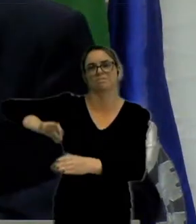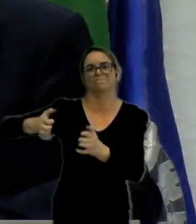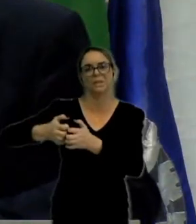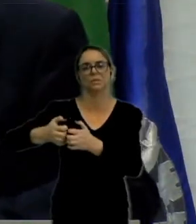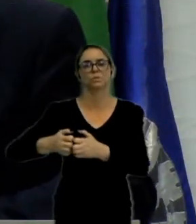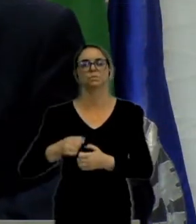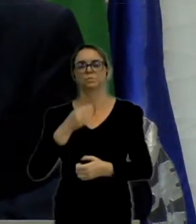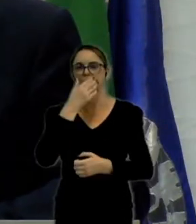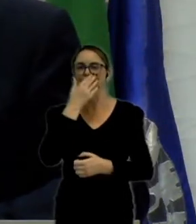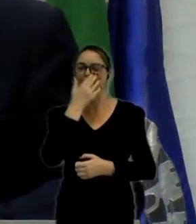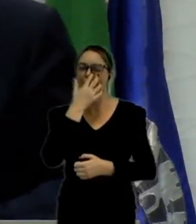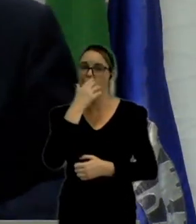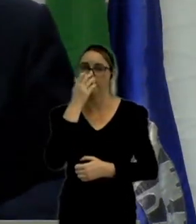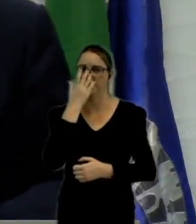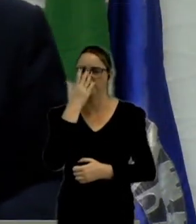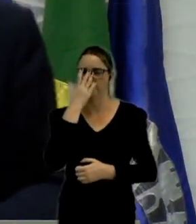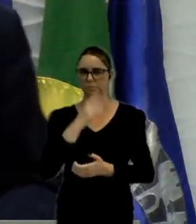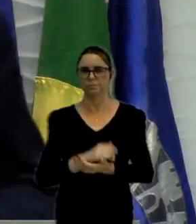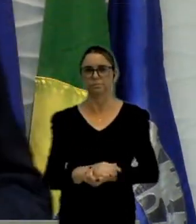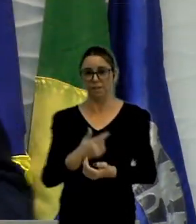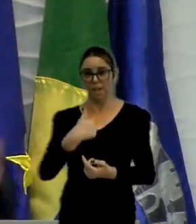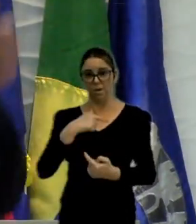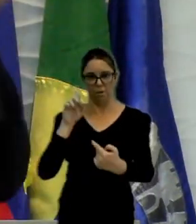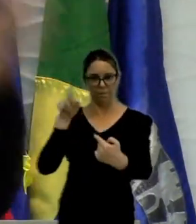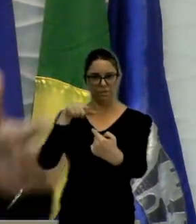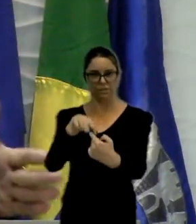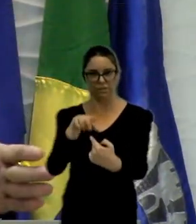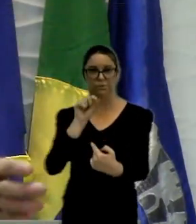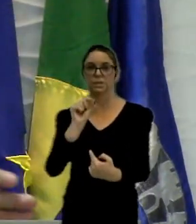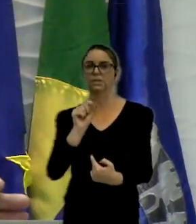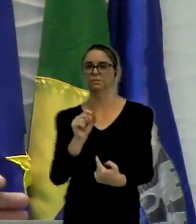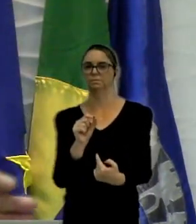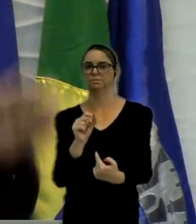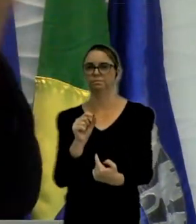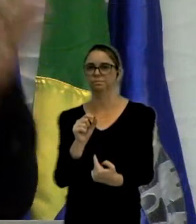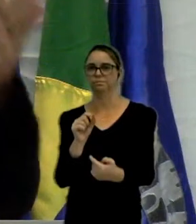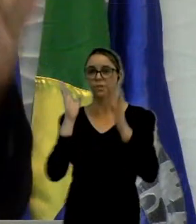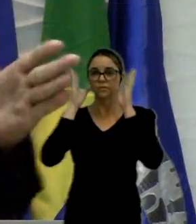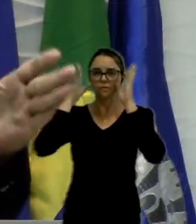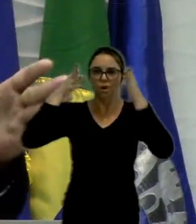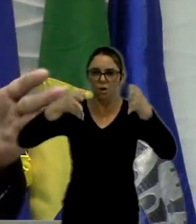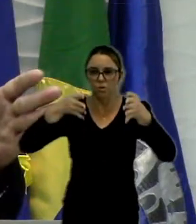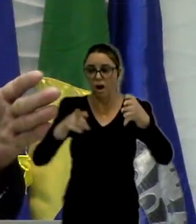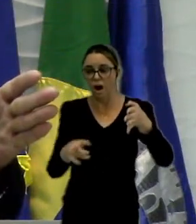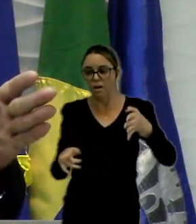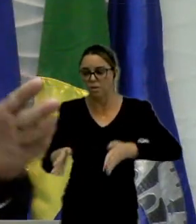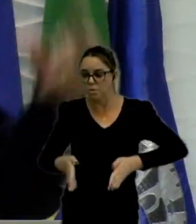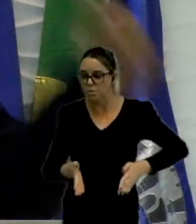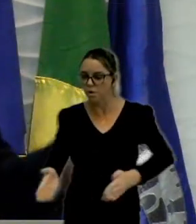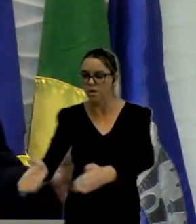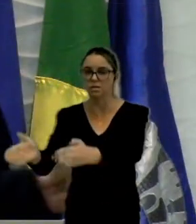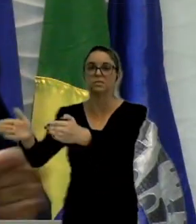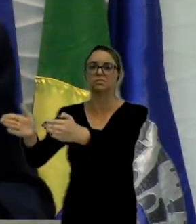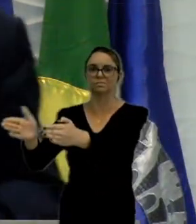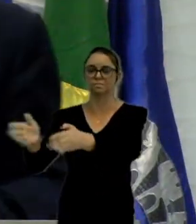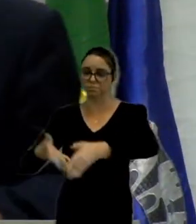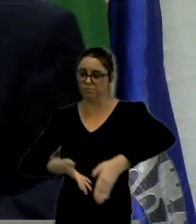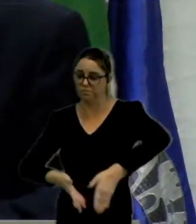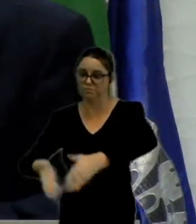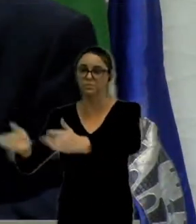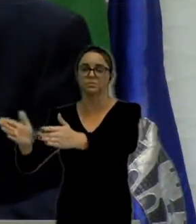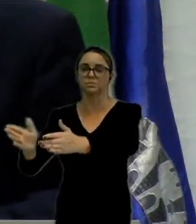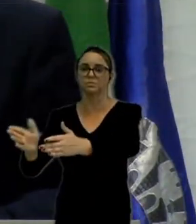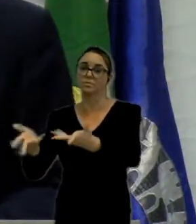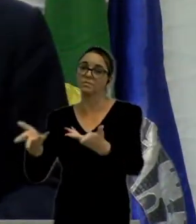objetivo aqui, daqui para frente, o meu foco vai ser essa estrada. Enquanto eu